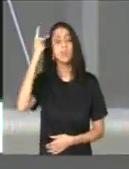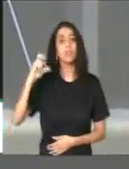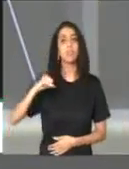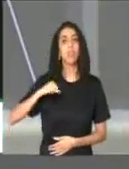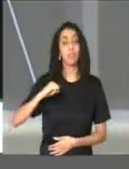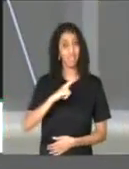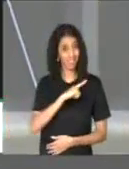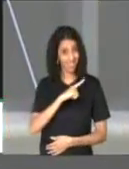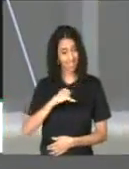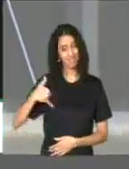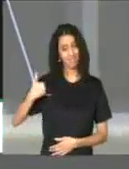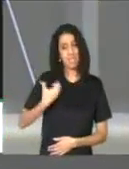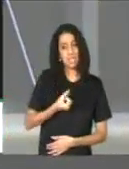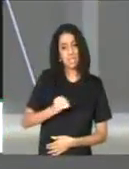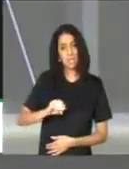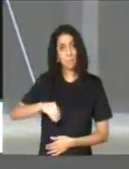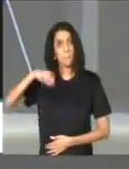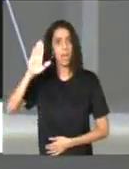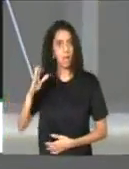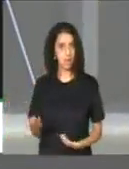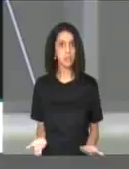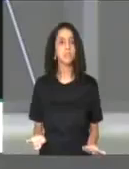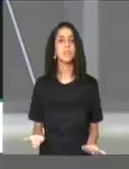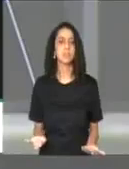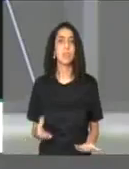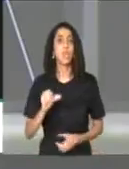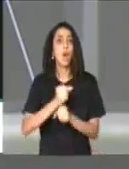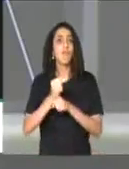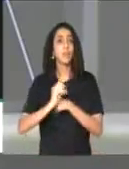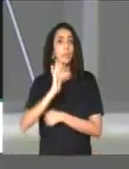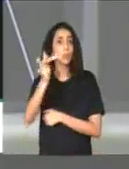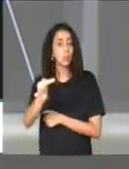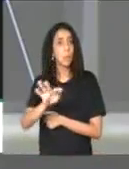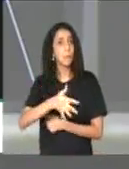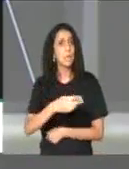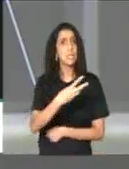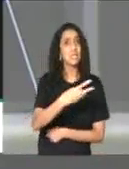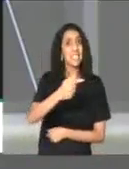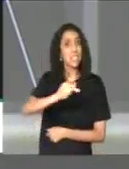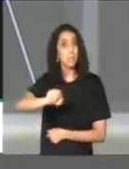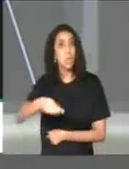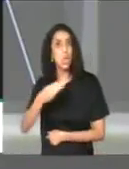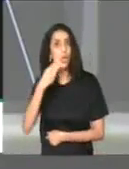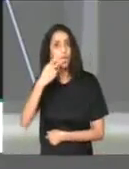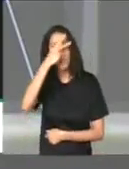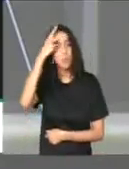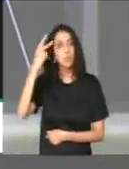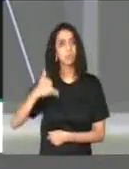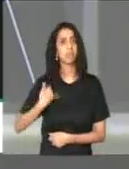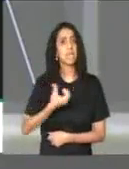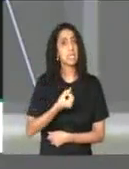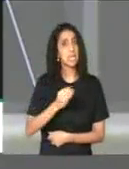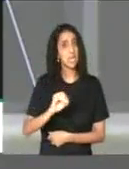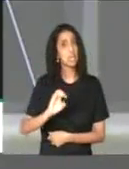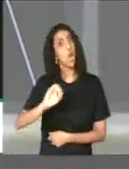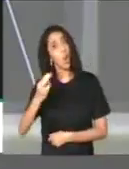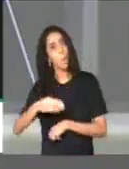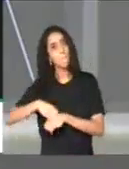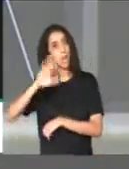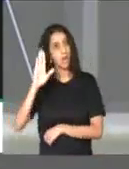anos ou mais. Em 9 anos seremos aproximadamente 37 milhões de brasileiros com 60 anos ou